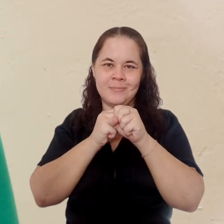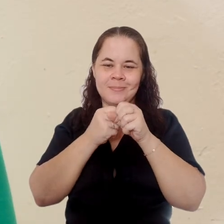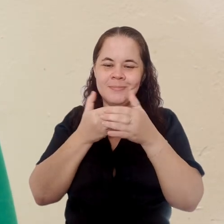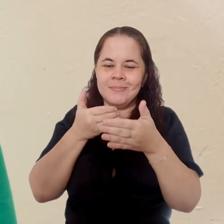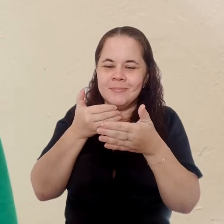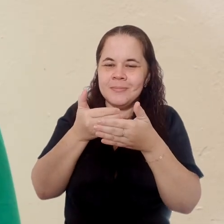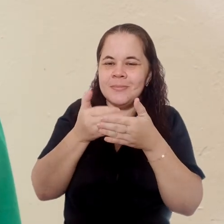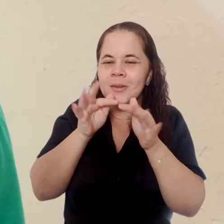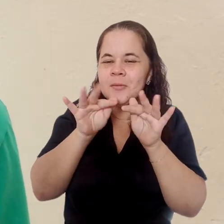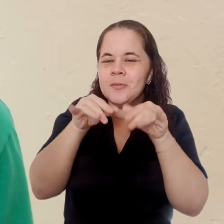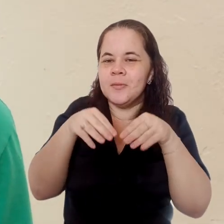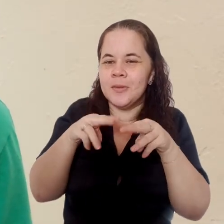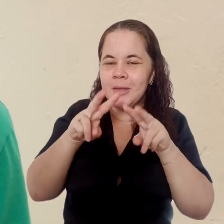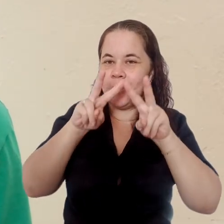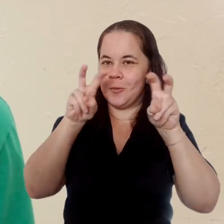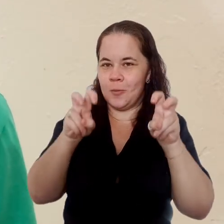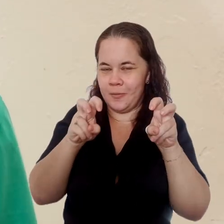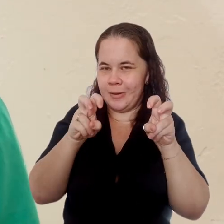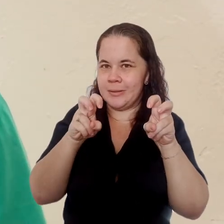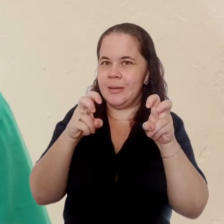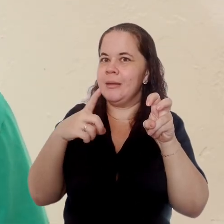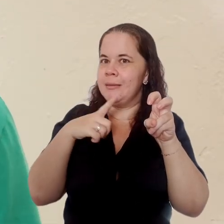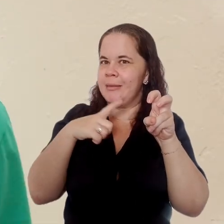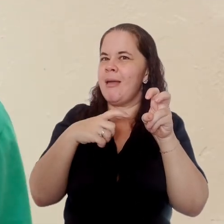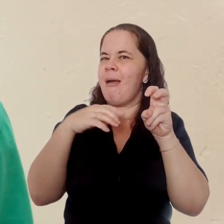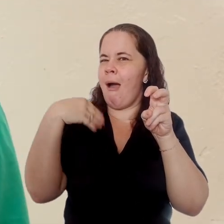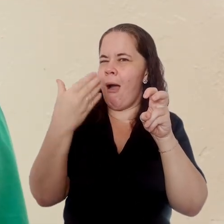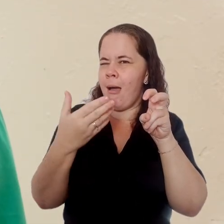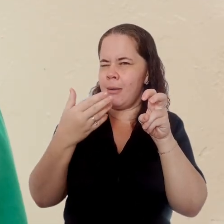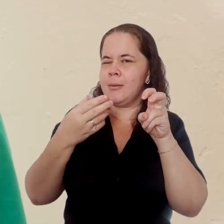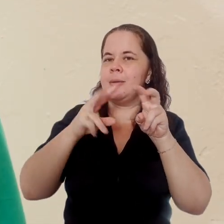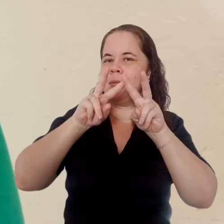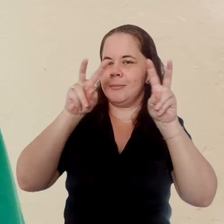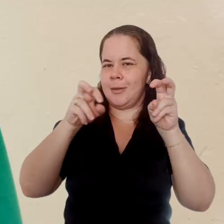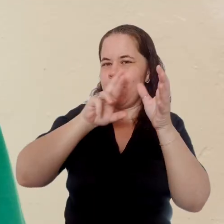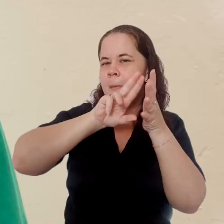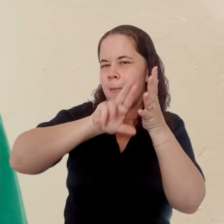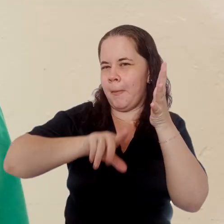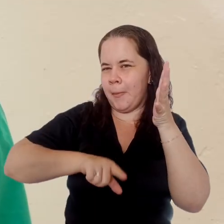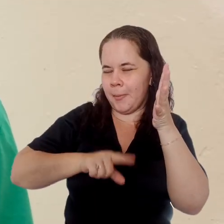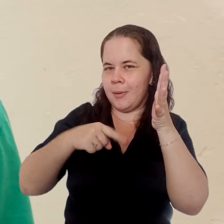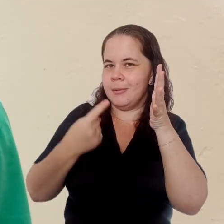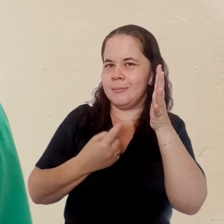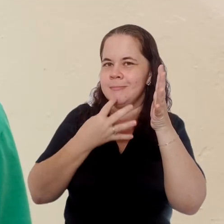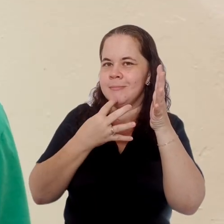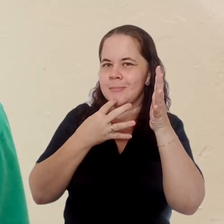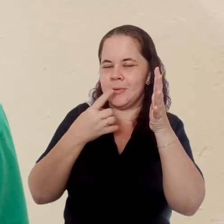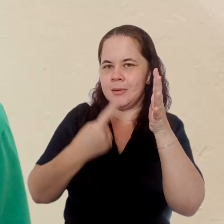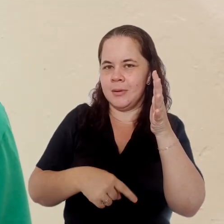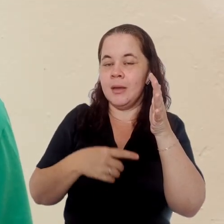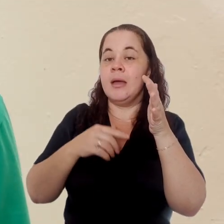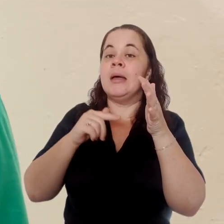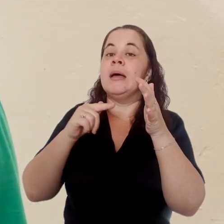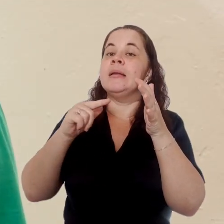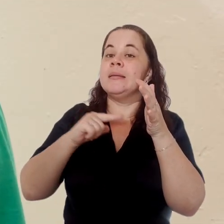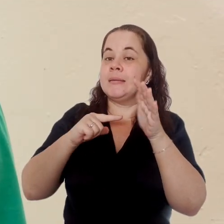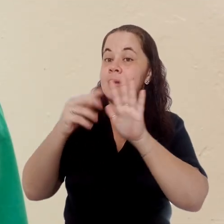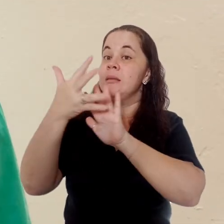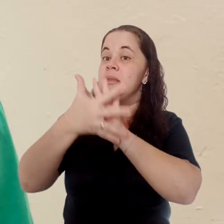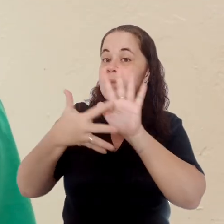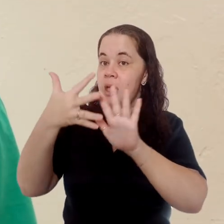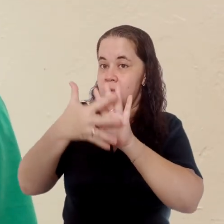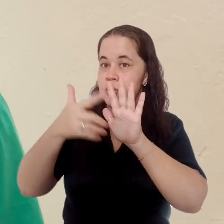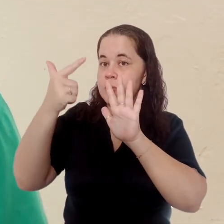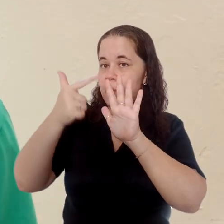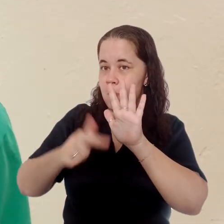conversa, que tem muitos desdobramentos sobre tecnologia, mas a gente tem textos de suporte para você ler e se aprofundar um